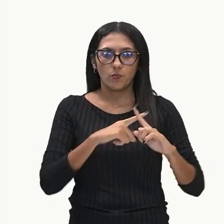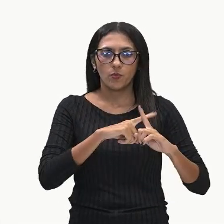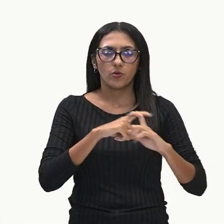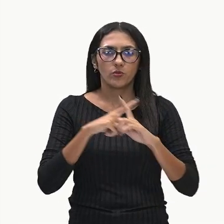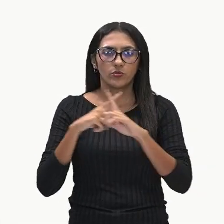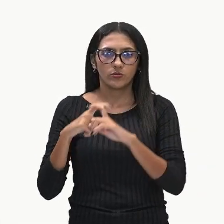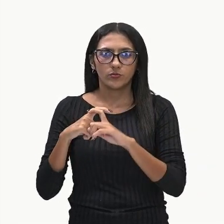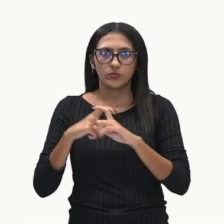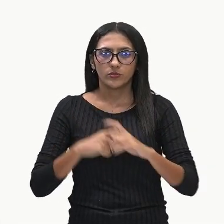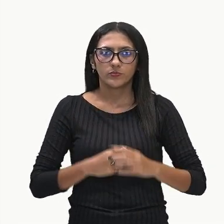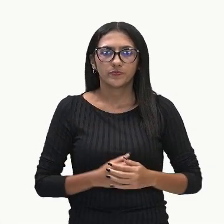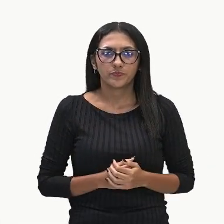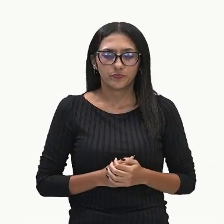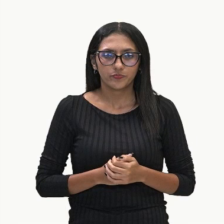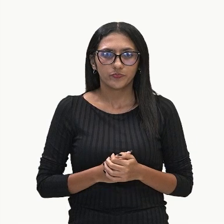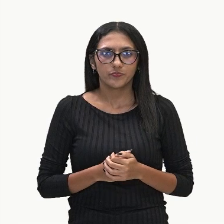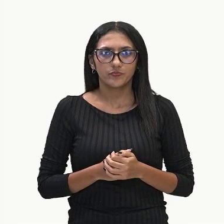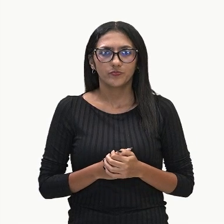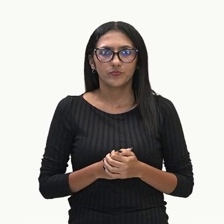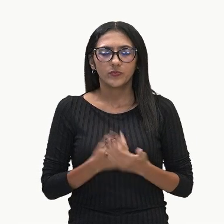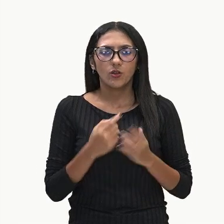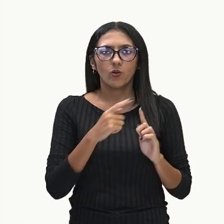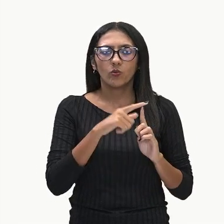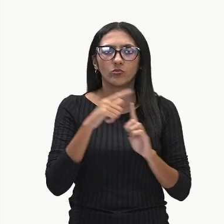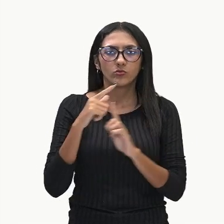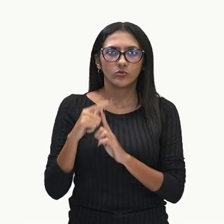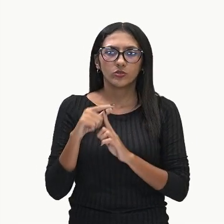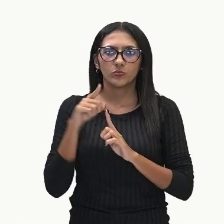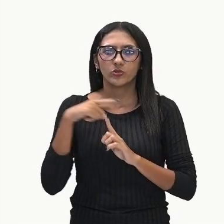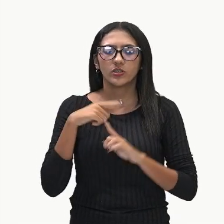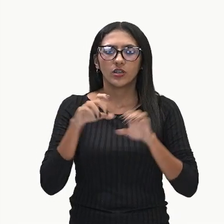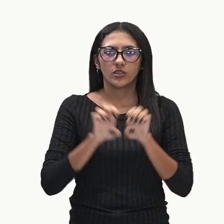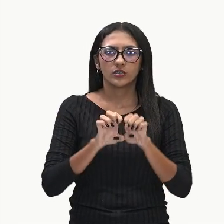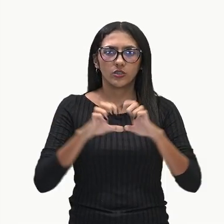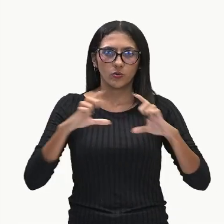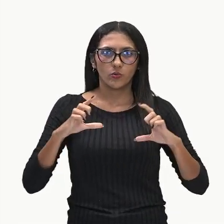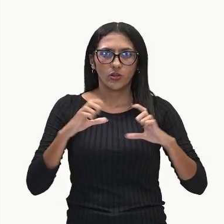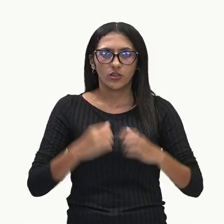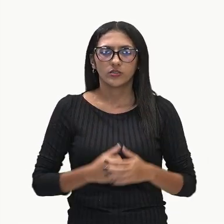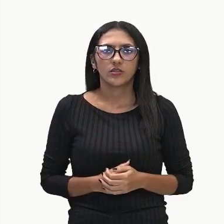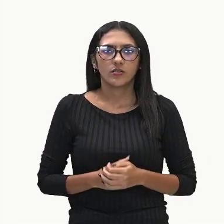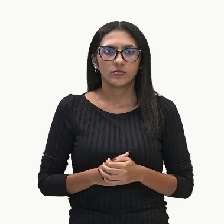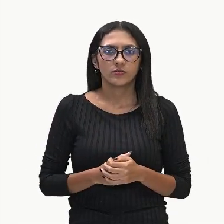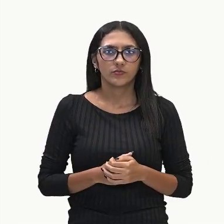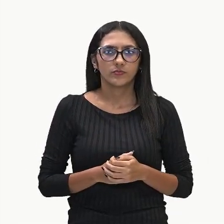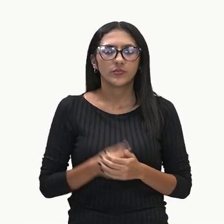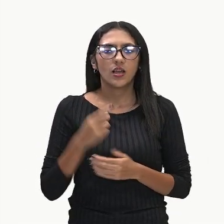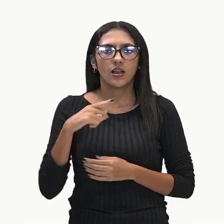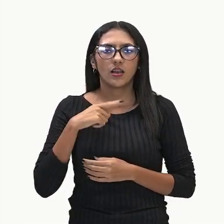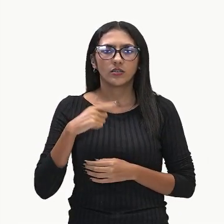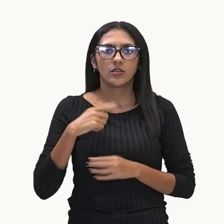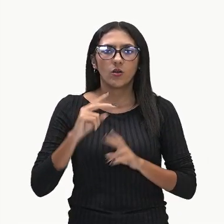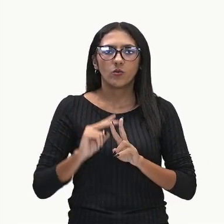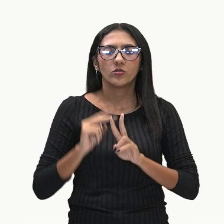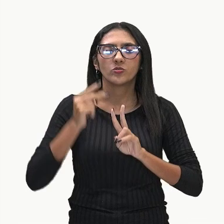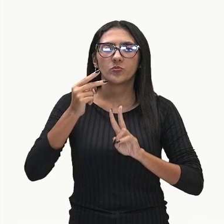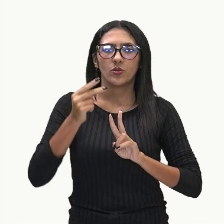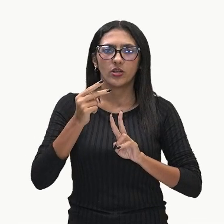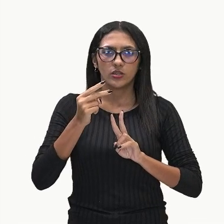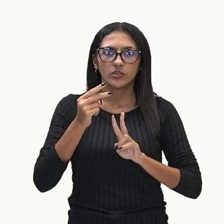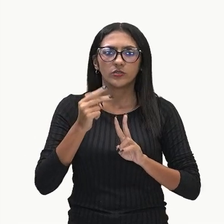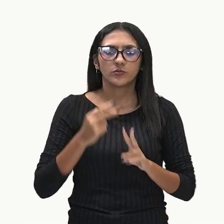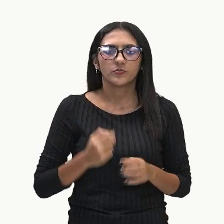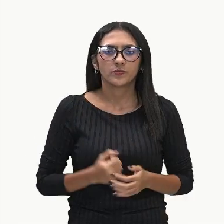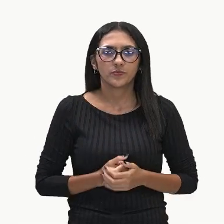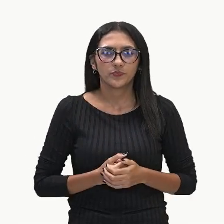é que determina aí o grau, não é? Dessa equação polinomial? Vai ser ali o expoente maior, que aqui